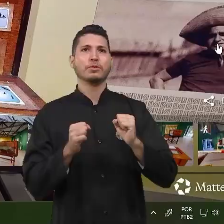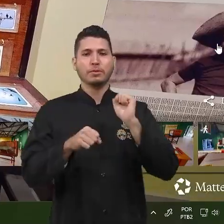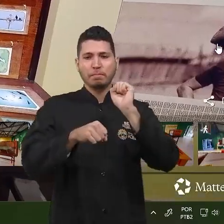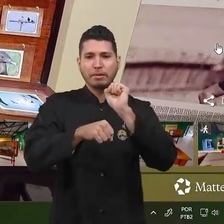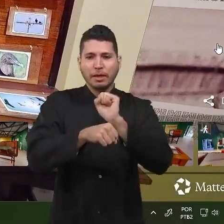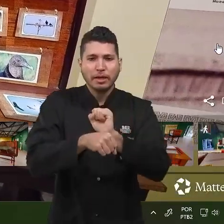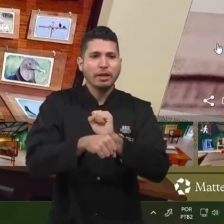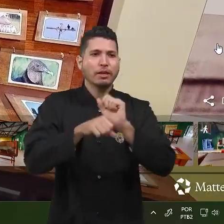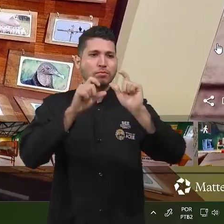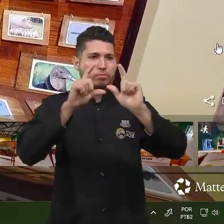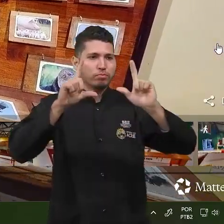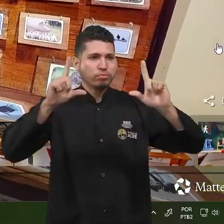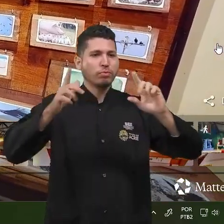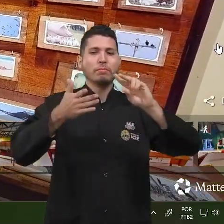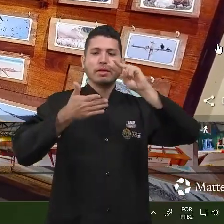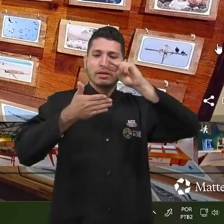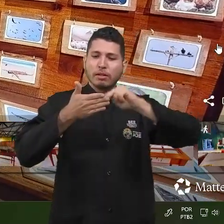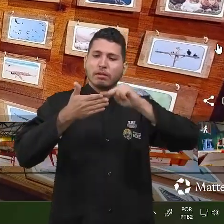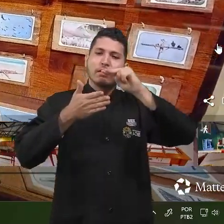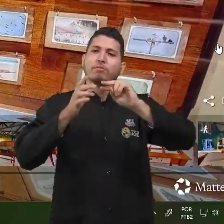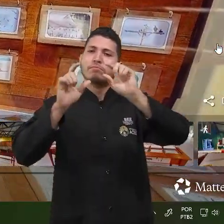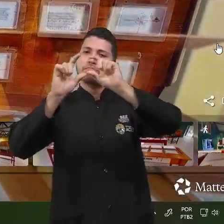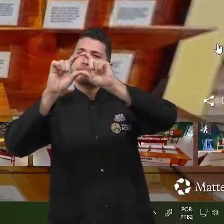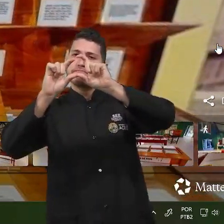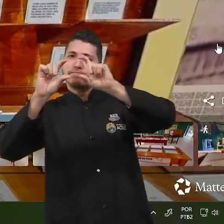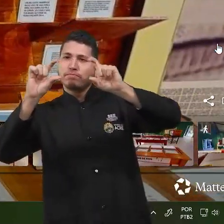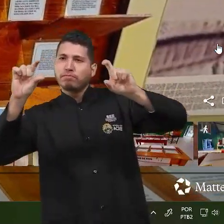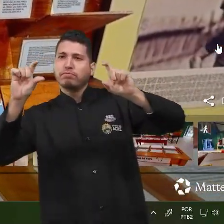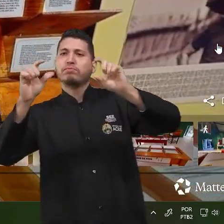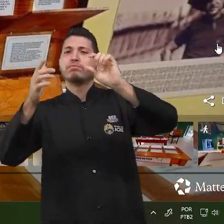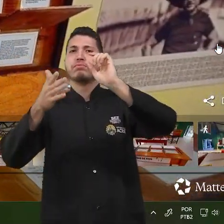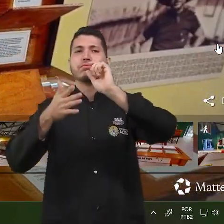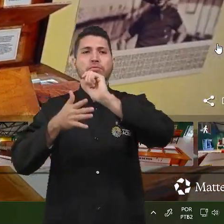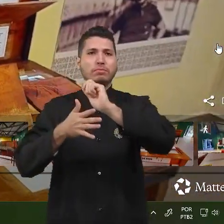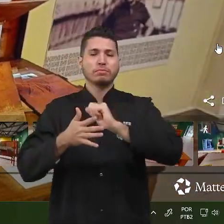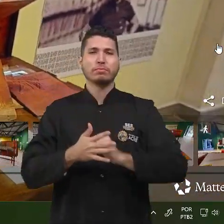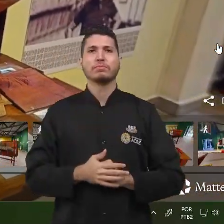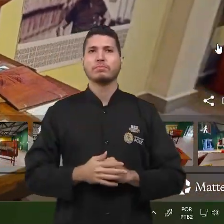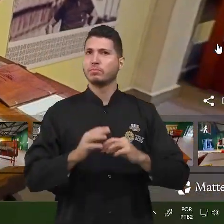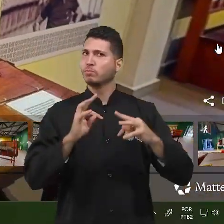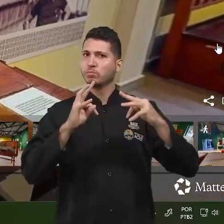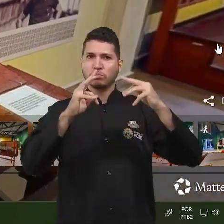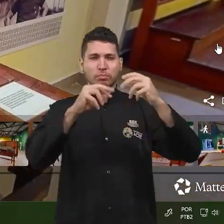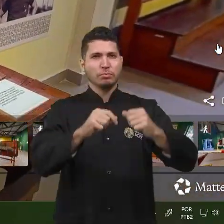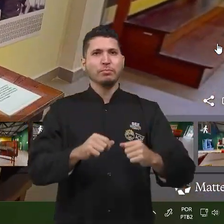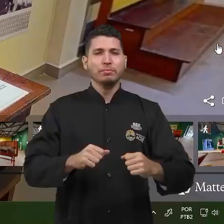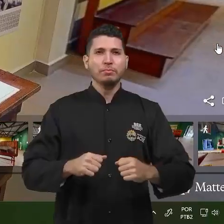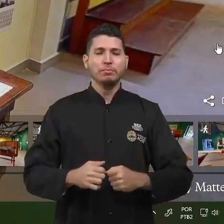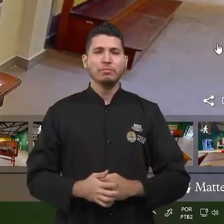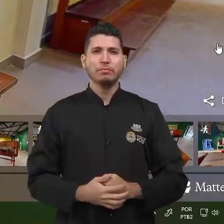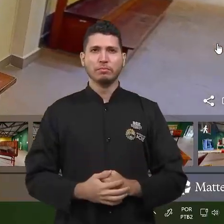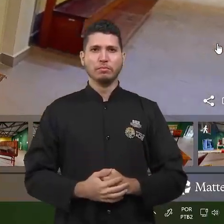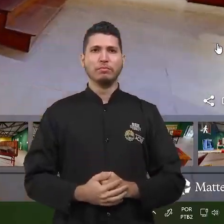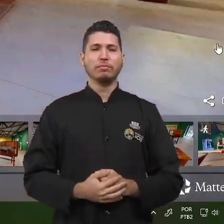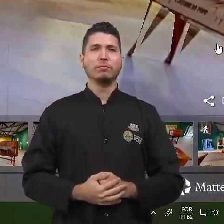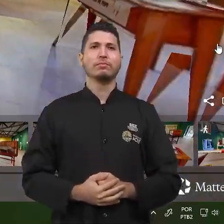um zoom nas fotografias que estão expostas. Então, tudo isso você consegue